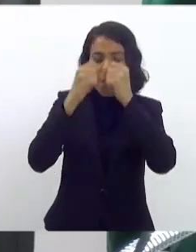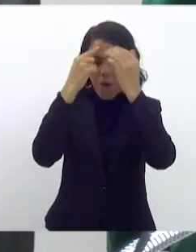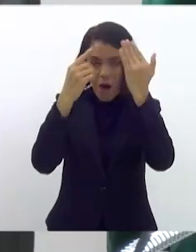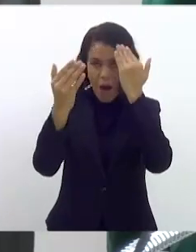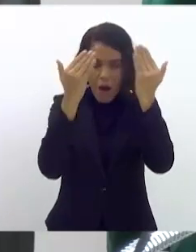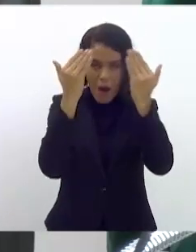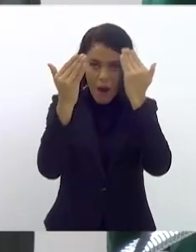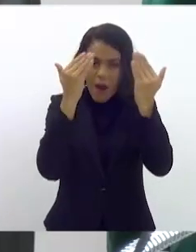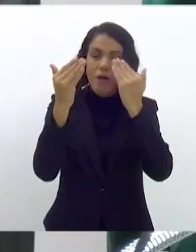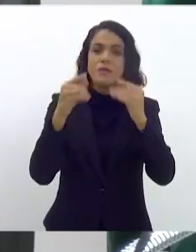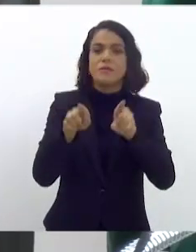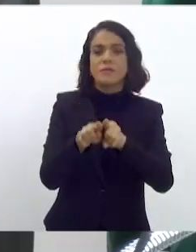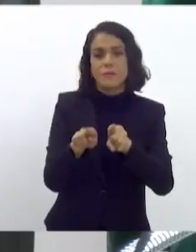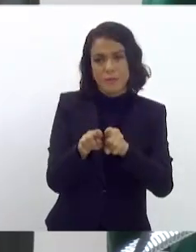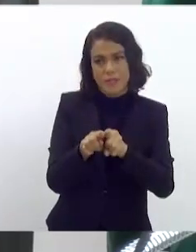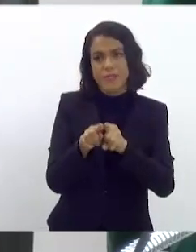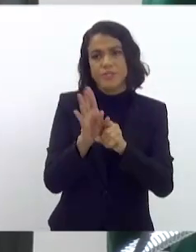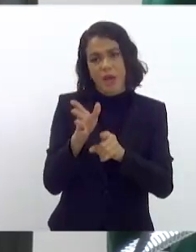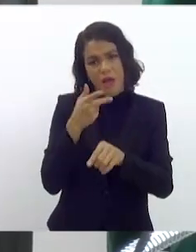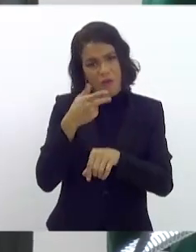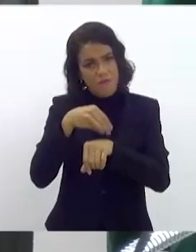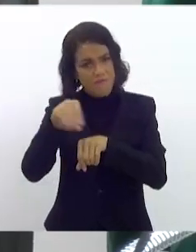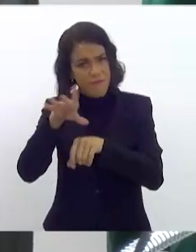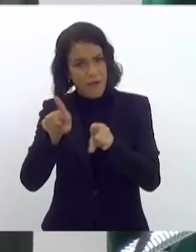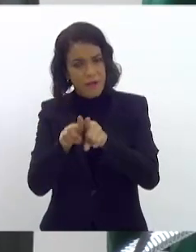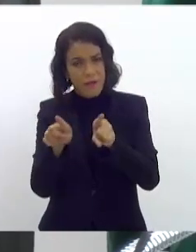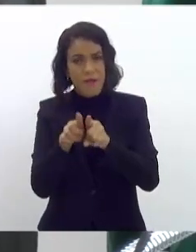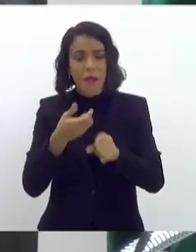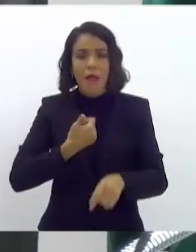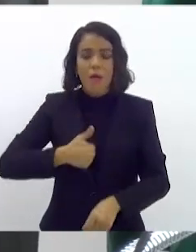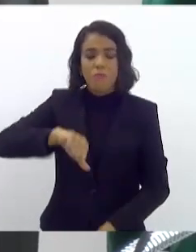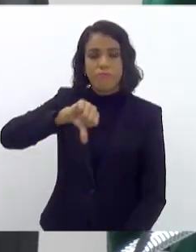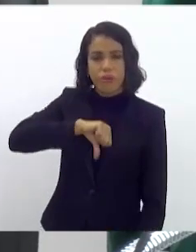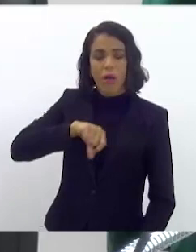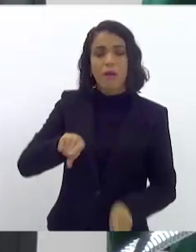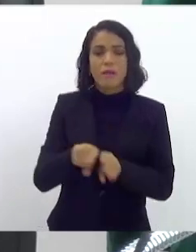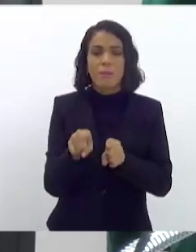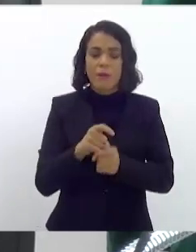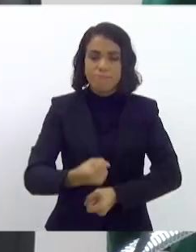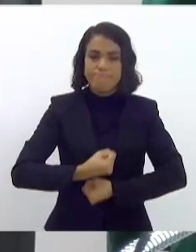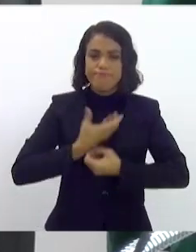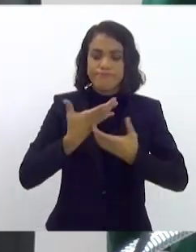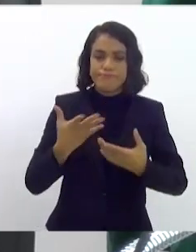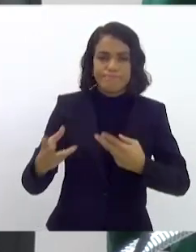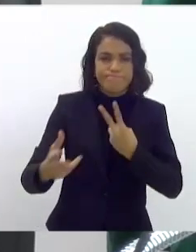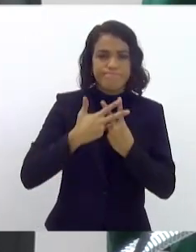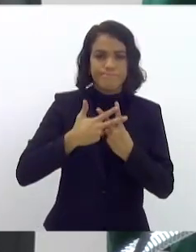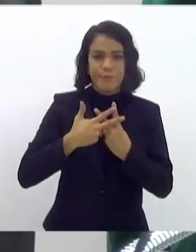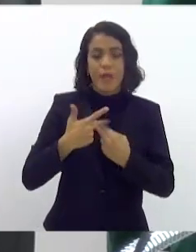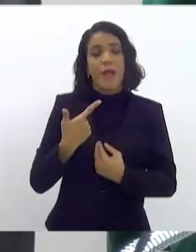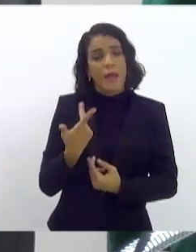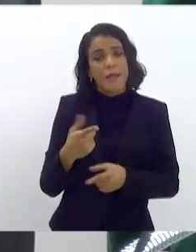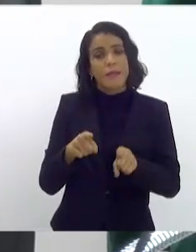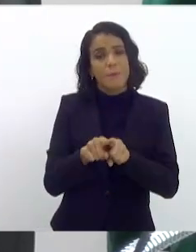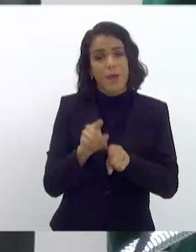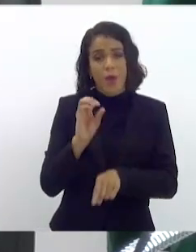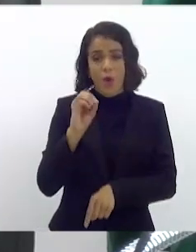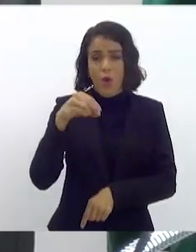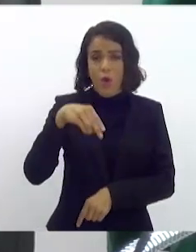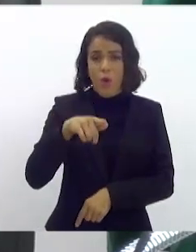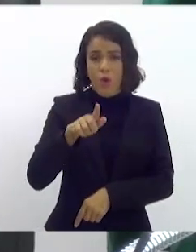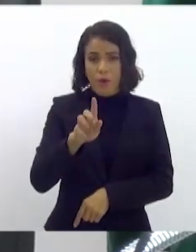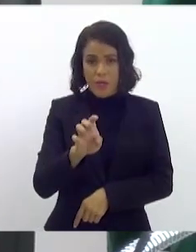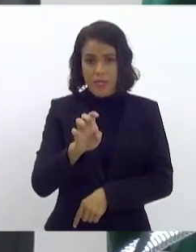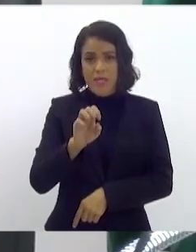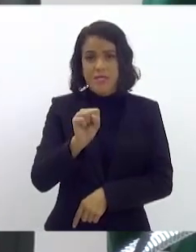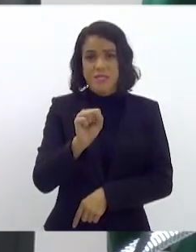afetando sua saúde mental, como já foi posto aqui, autoestima e liberdade de expressão. Segundo os dados da ONG SaverNet, uma